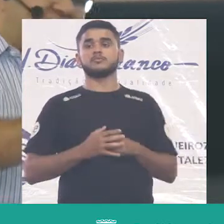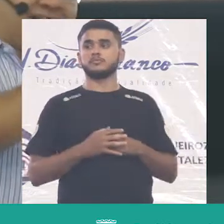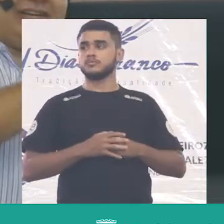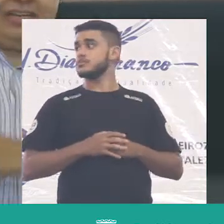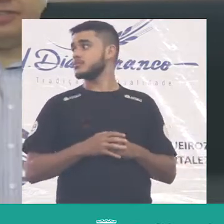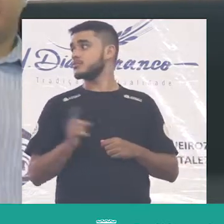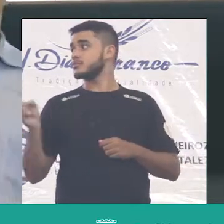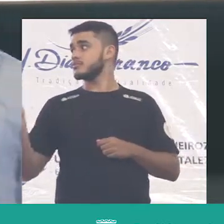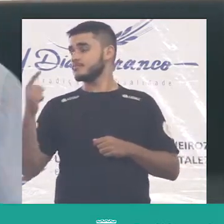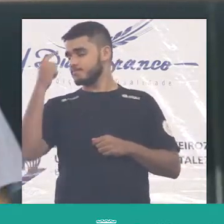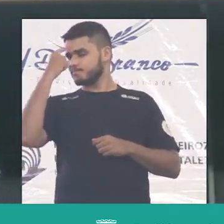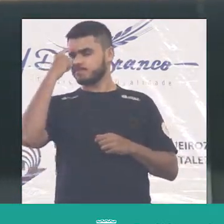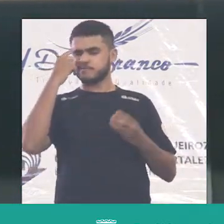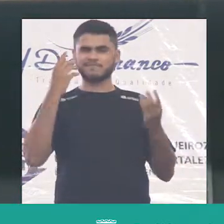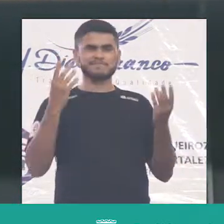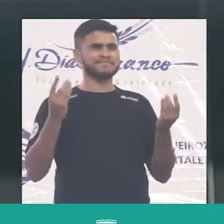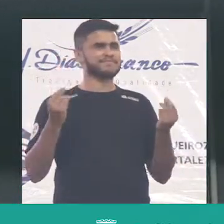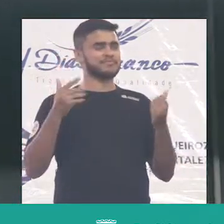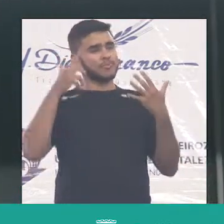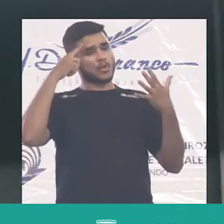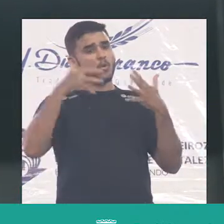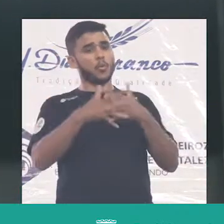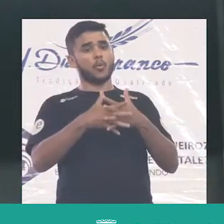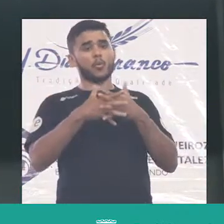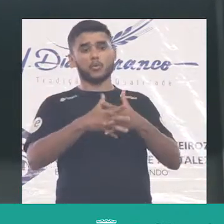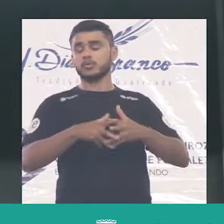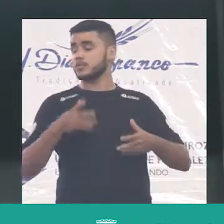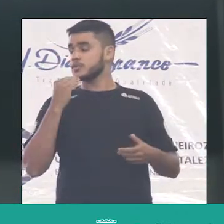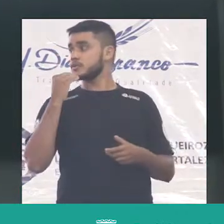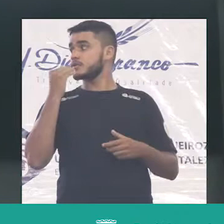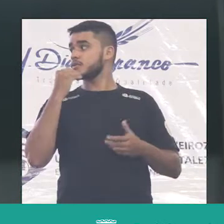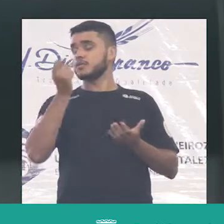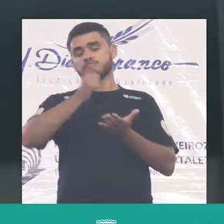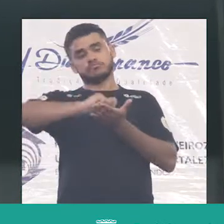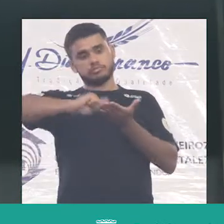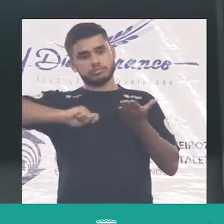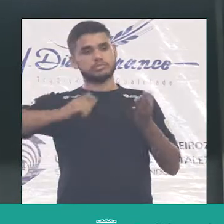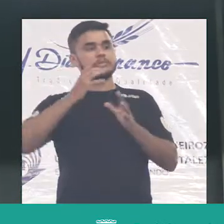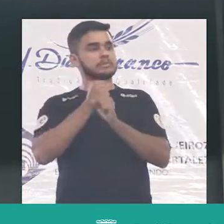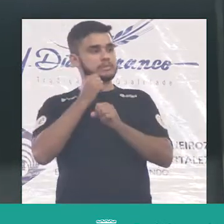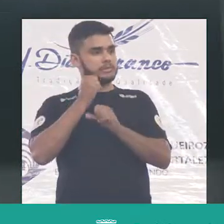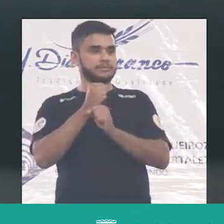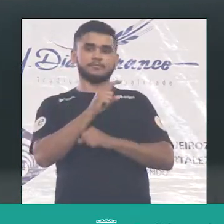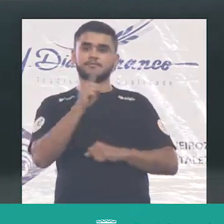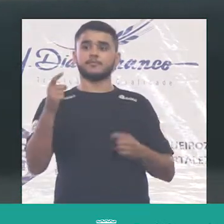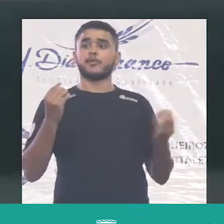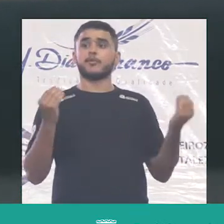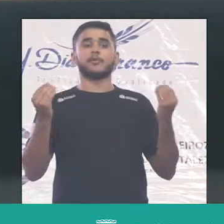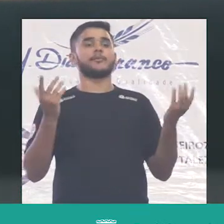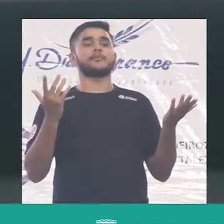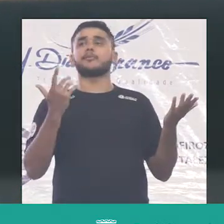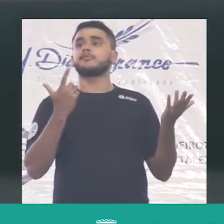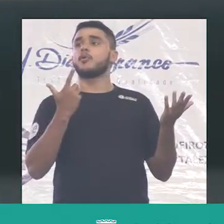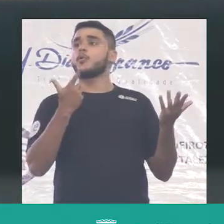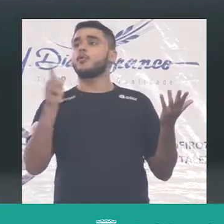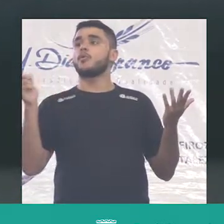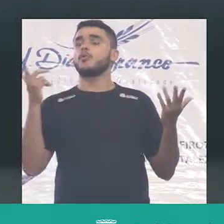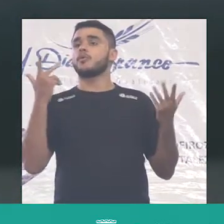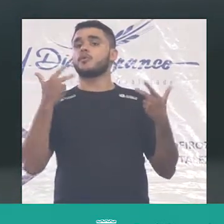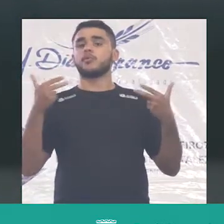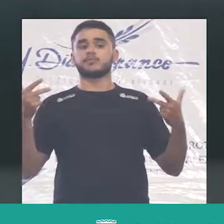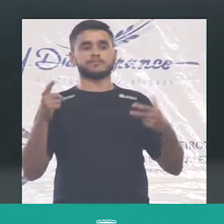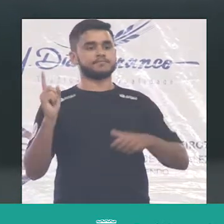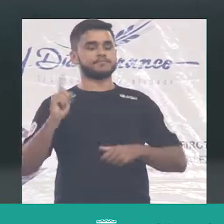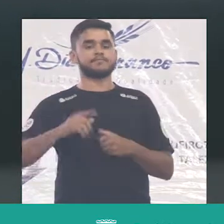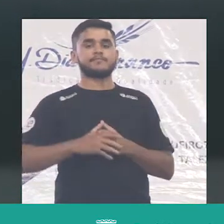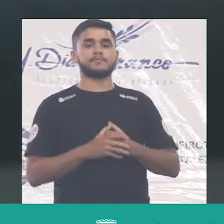coisa chata da questão. Você tinha que fazer essa conta no braço mesmo. Não tinha de outro jeito de fazer, não.